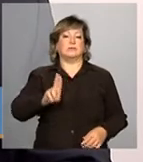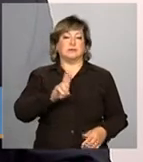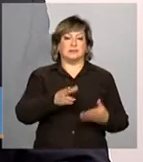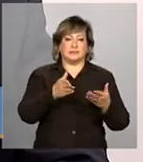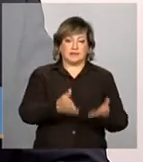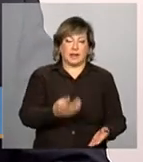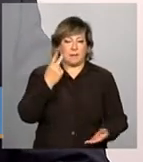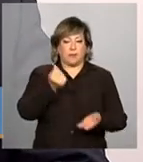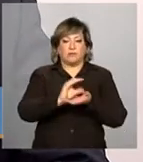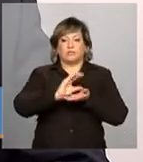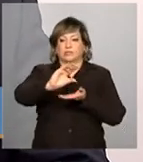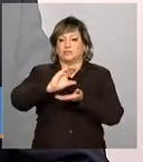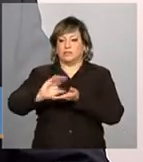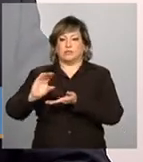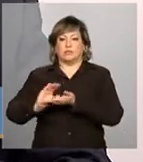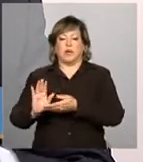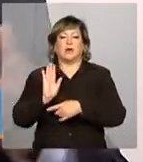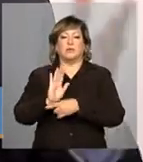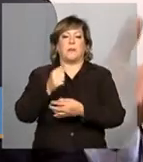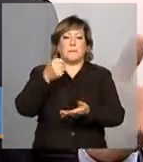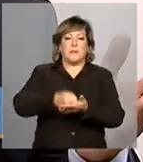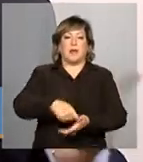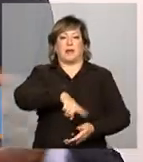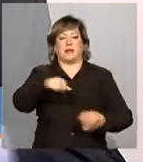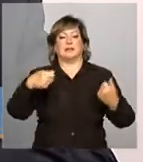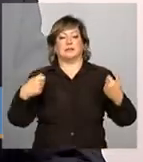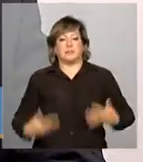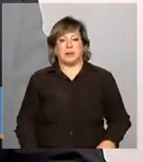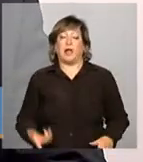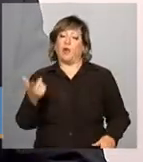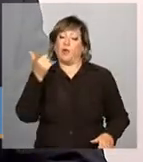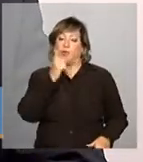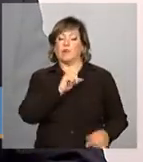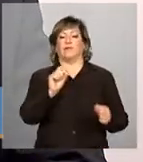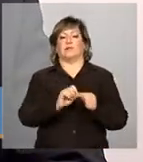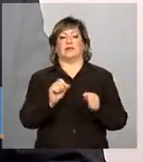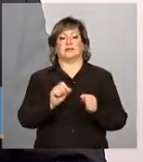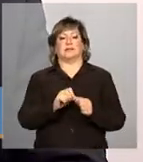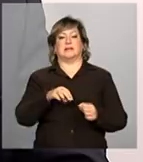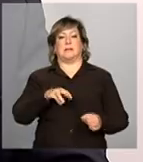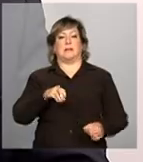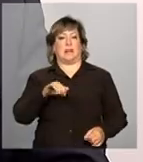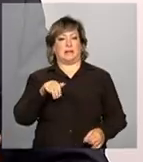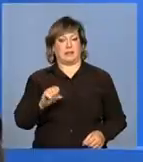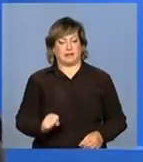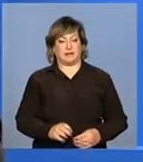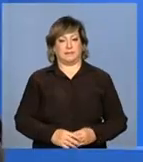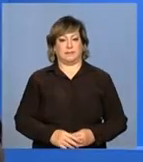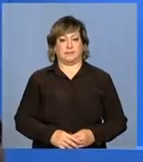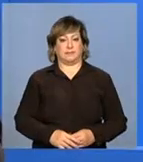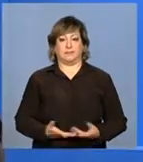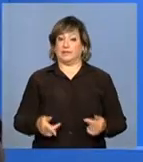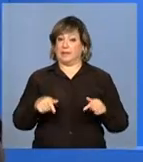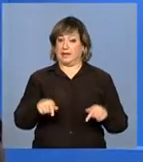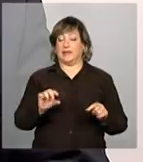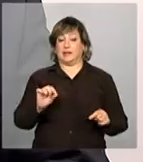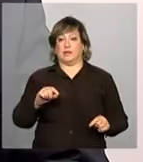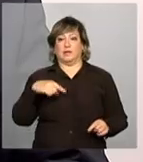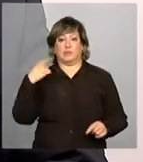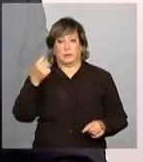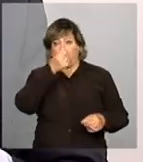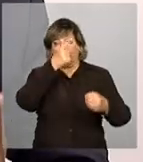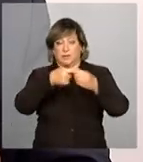para financiar aquelas despesas para alcançar as metas estabelecidas um dúvida dos Municípios municípios